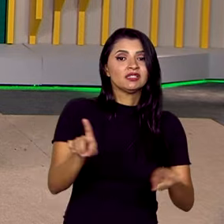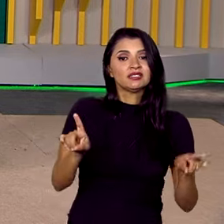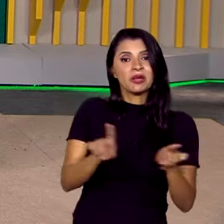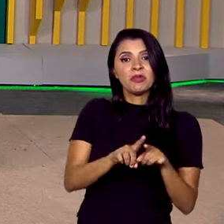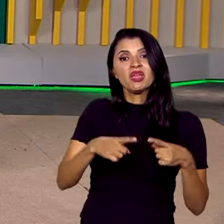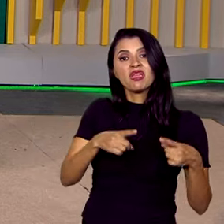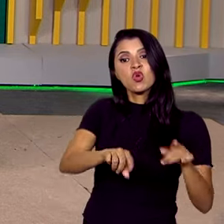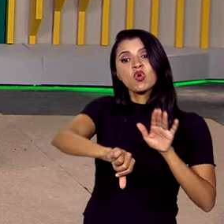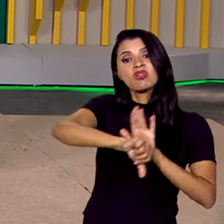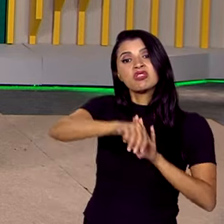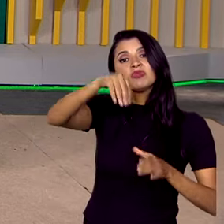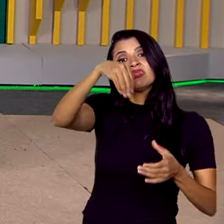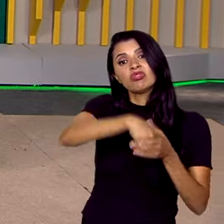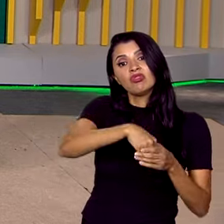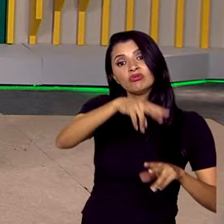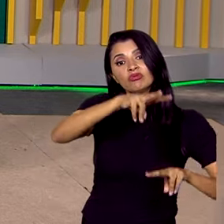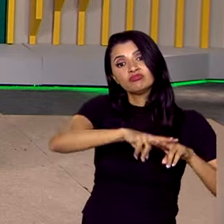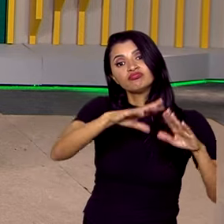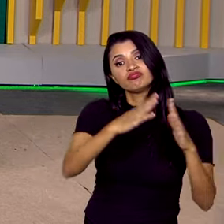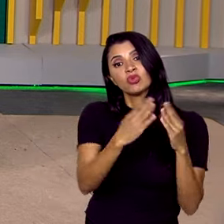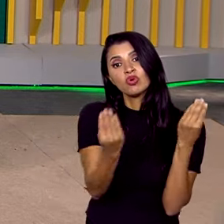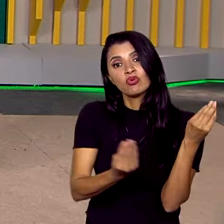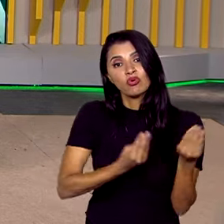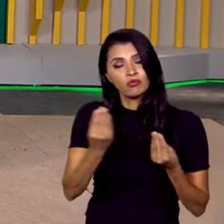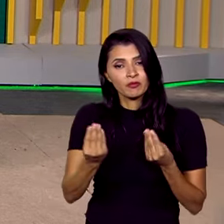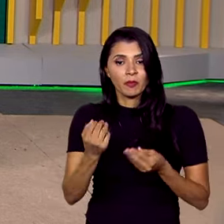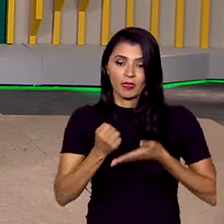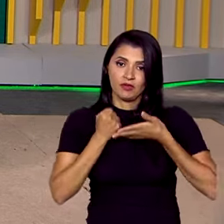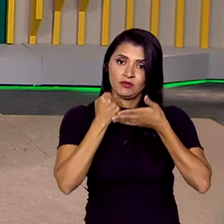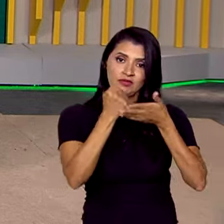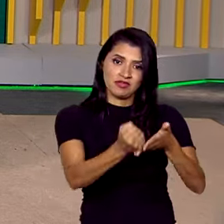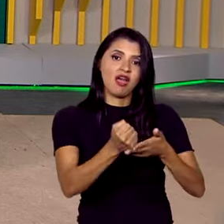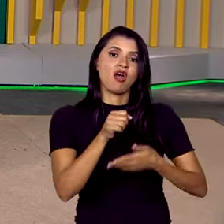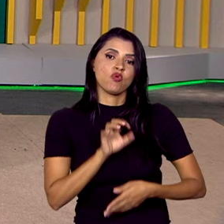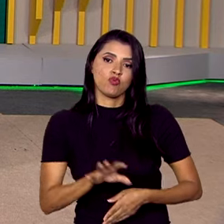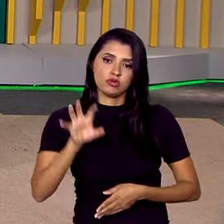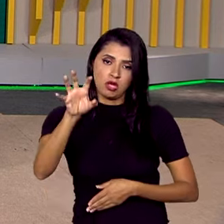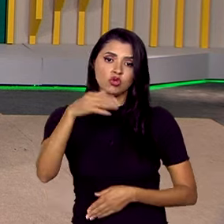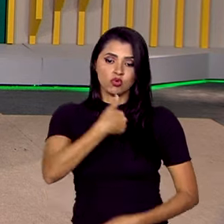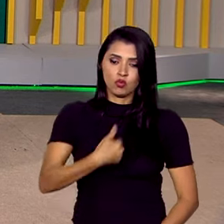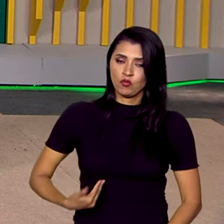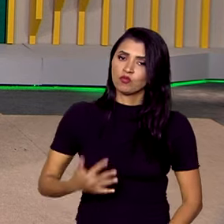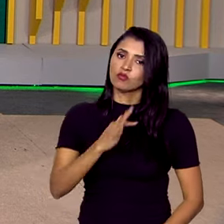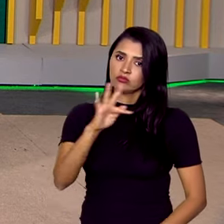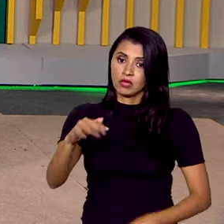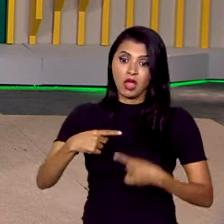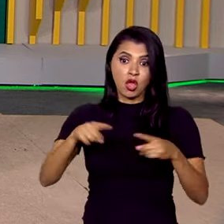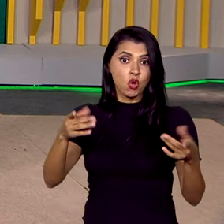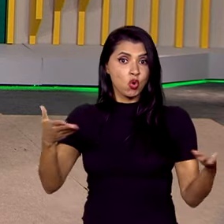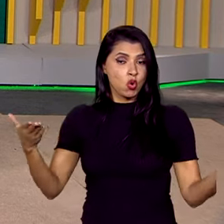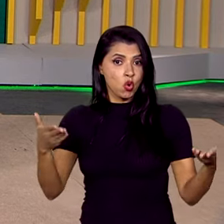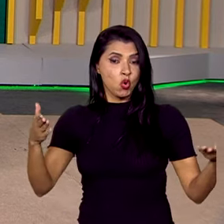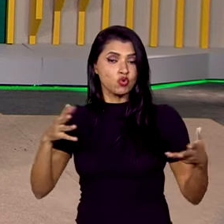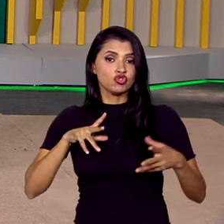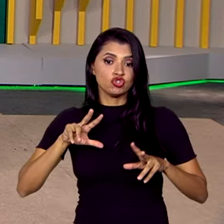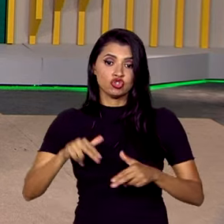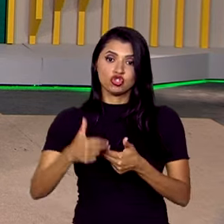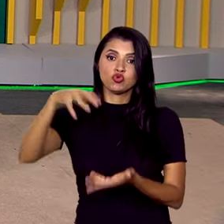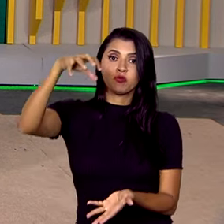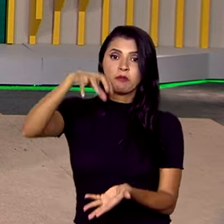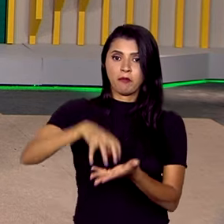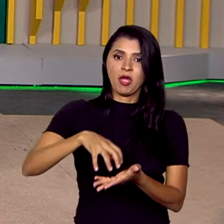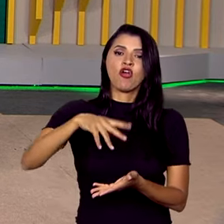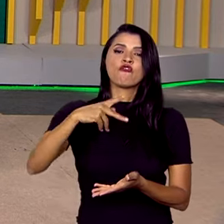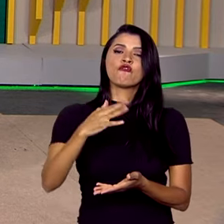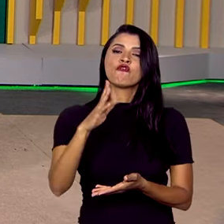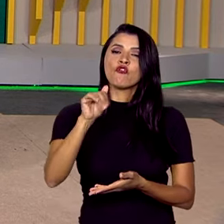combate ao Crime dentro dos presídios é e para auxiliar os estados o governo federal lançou hoje A Força penal Nacional